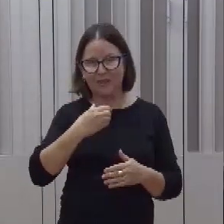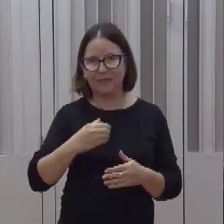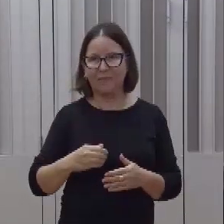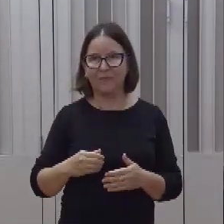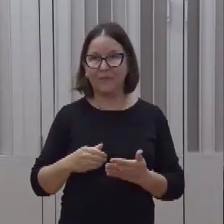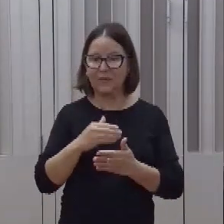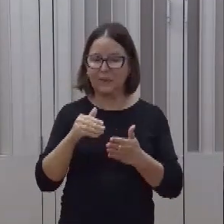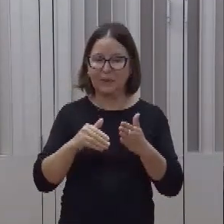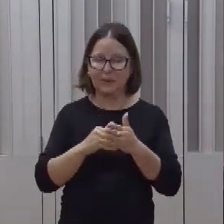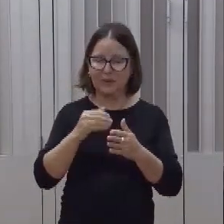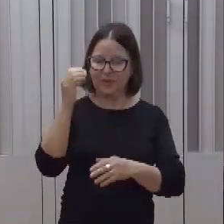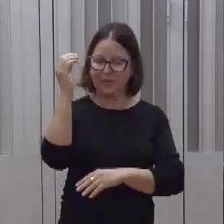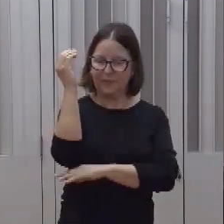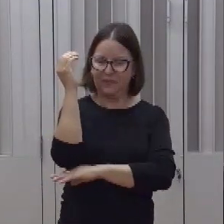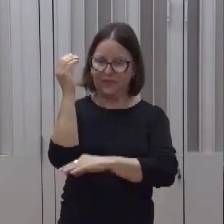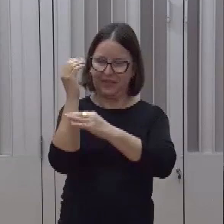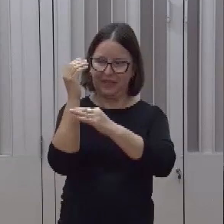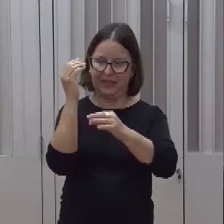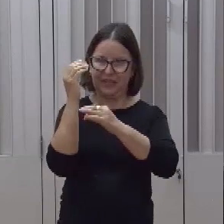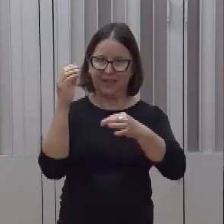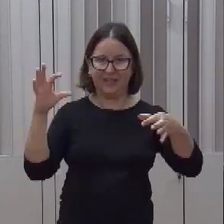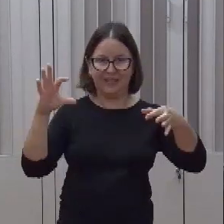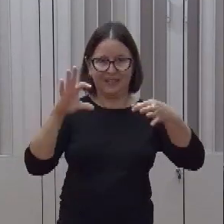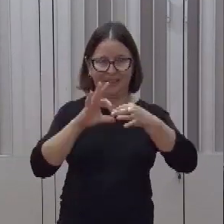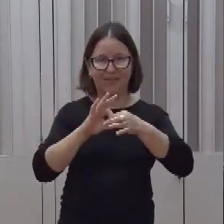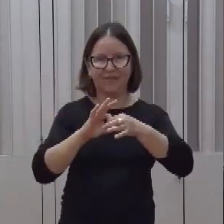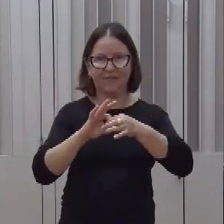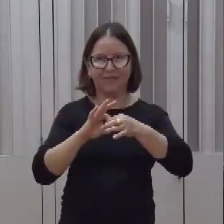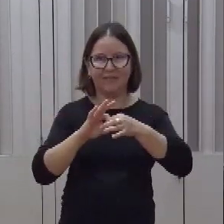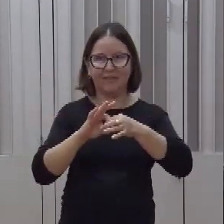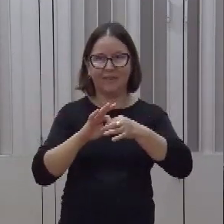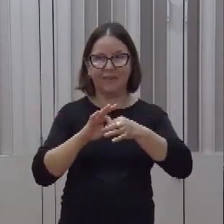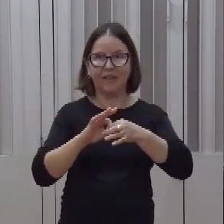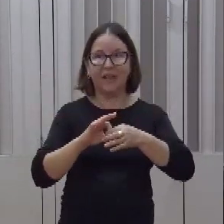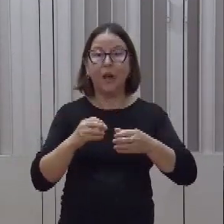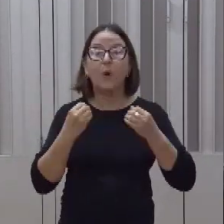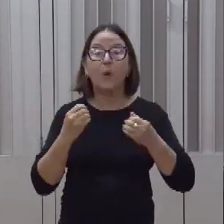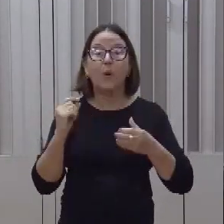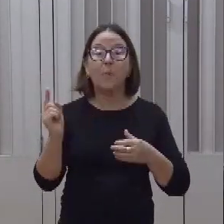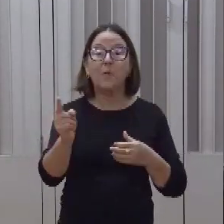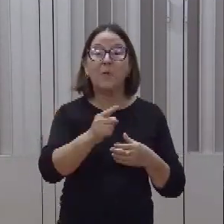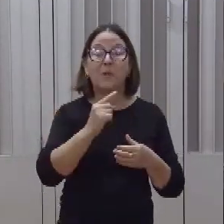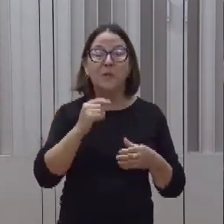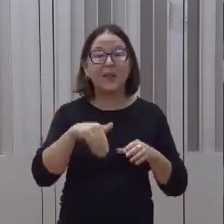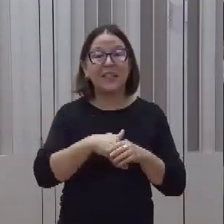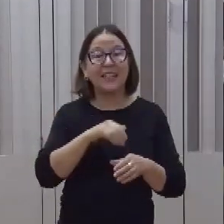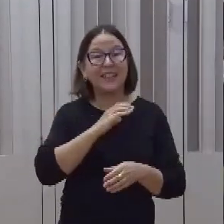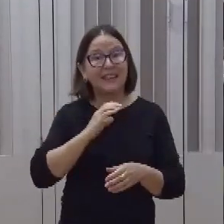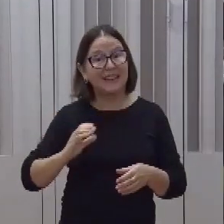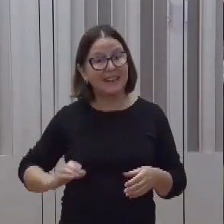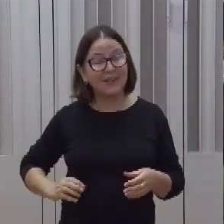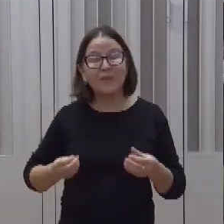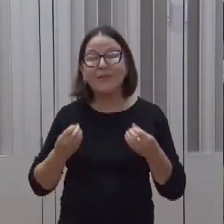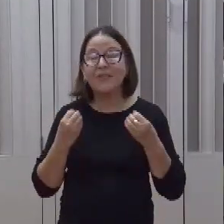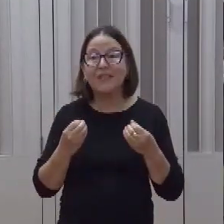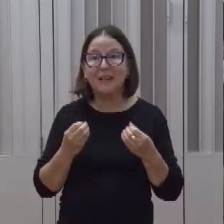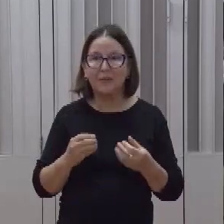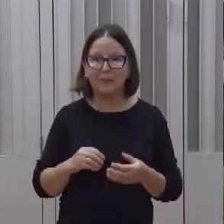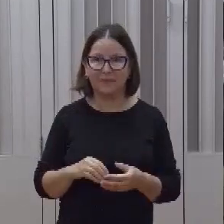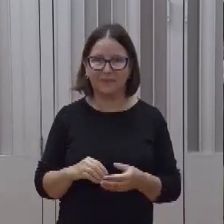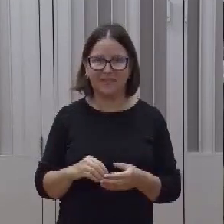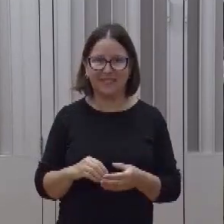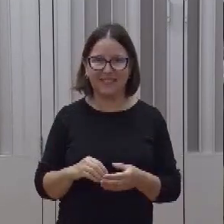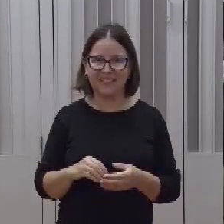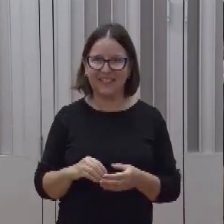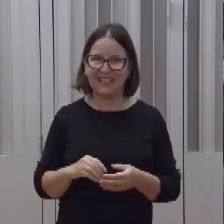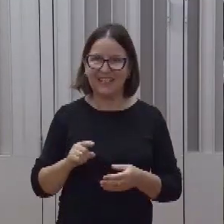mim. Como é que nós estamos em Cristo? Nós tocamos isso agora no Novo Nascimento, no Congresso do Novo